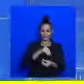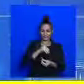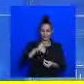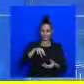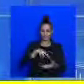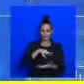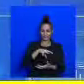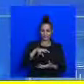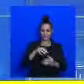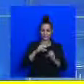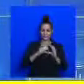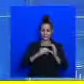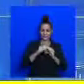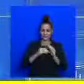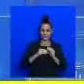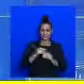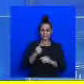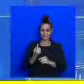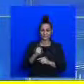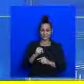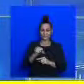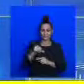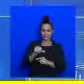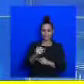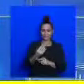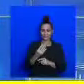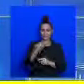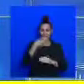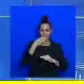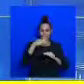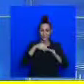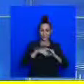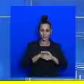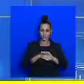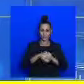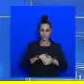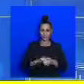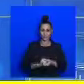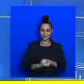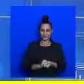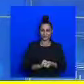Embaralhando globos girando. Concurso 1894 da Time Mania.